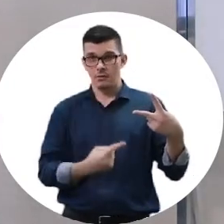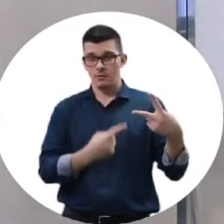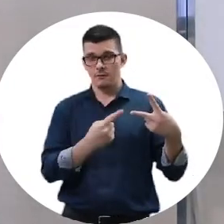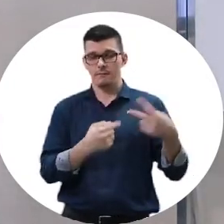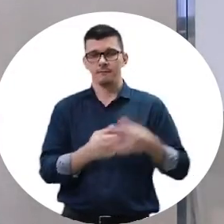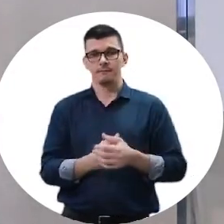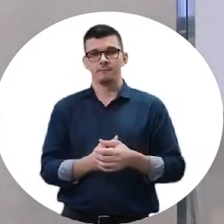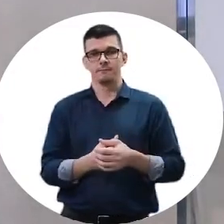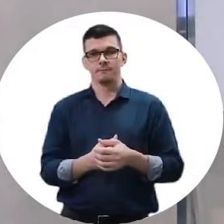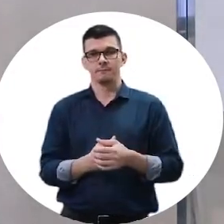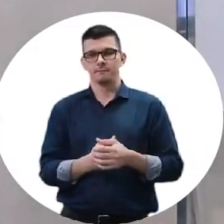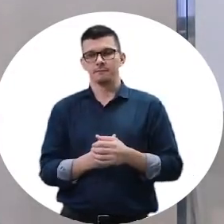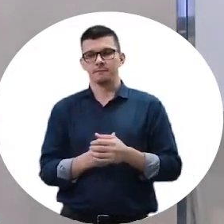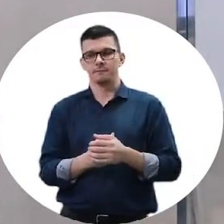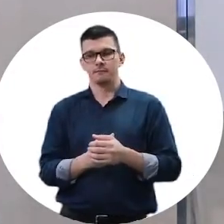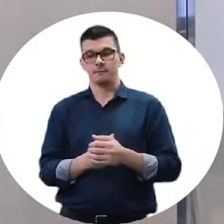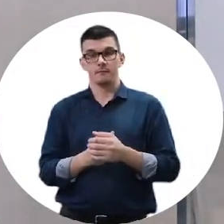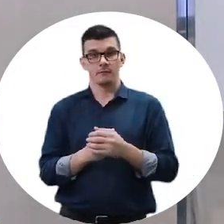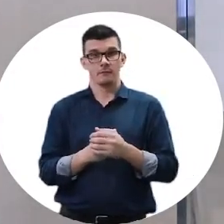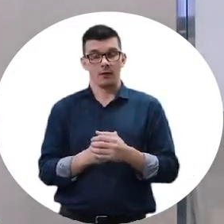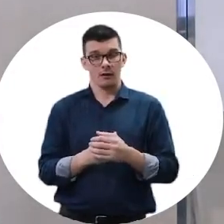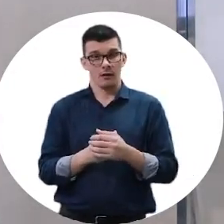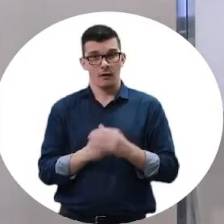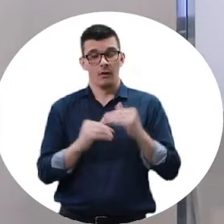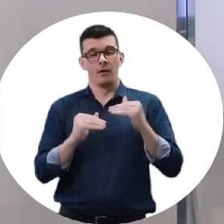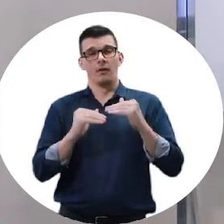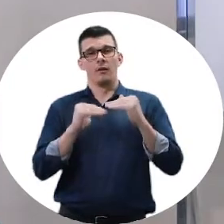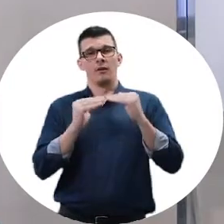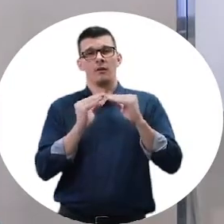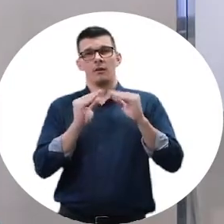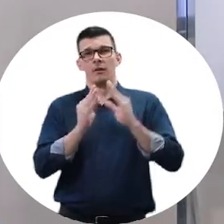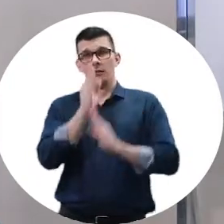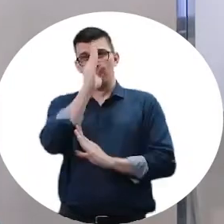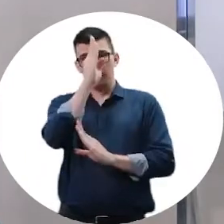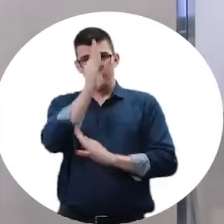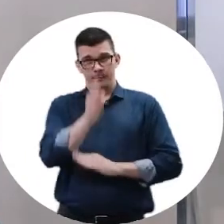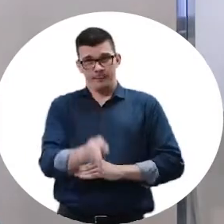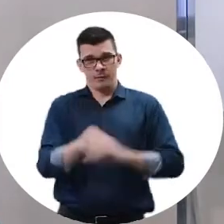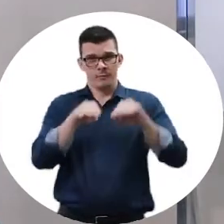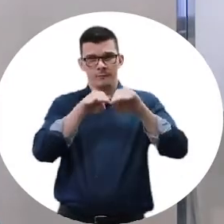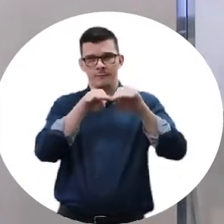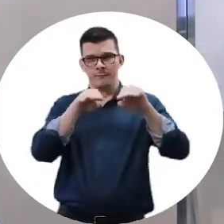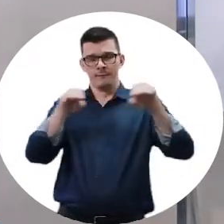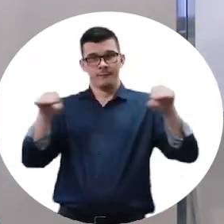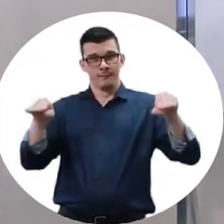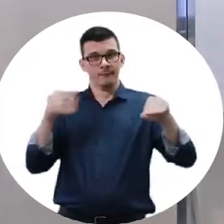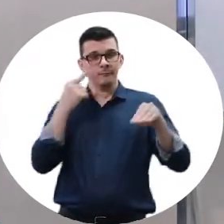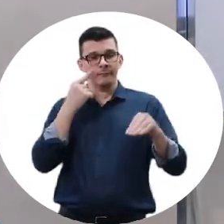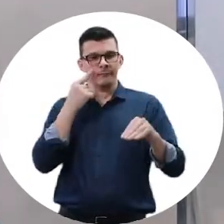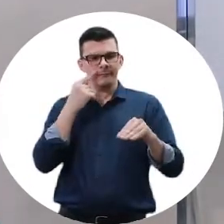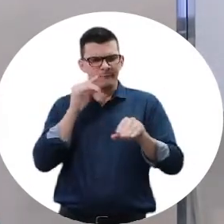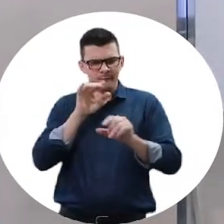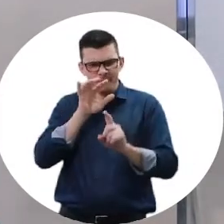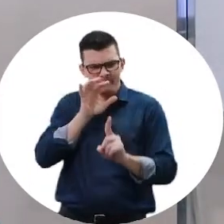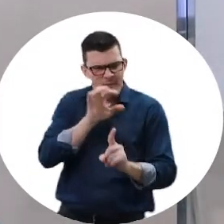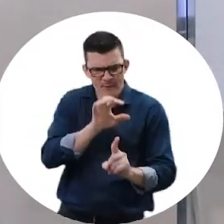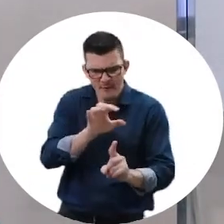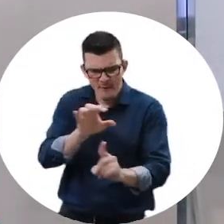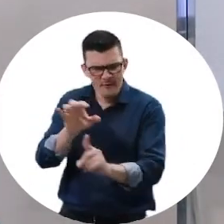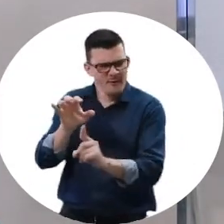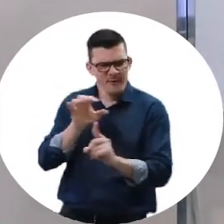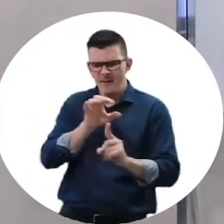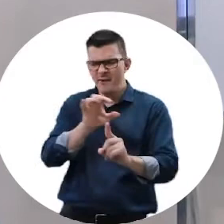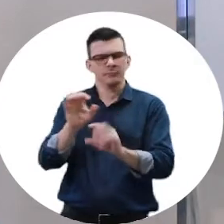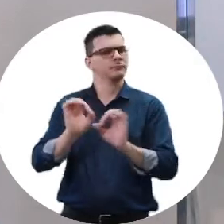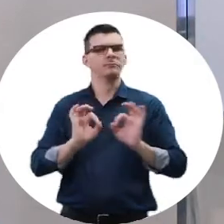na vertical. São forças na vertical. O movimento do bloco está na horizontal. Então essa força normal não está